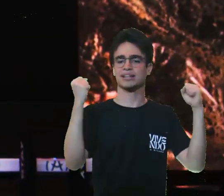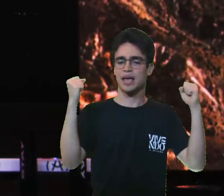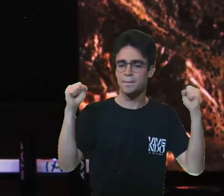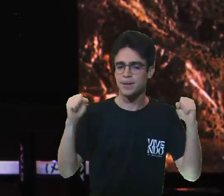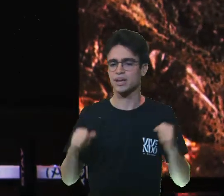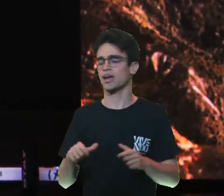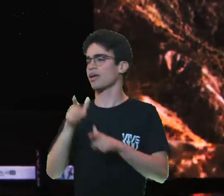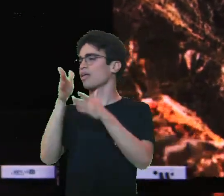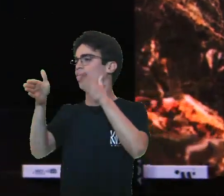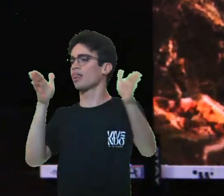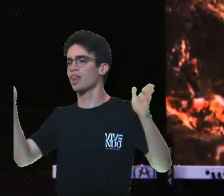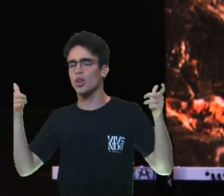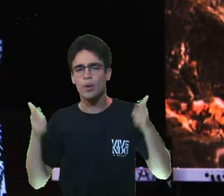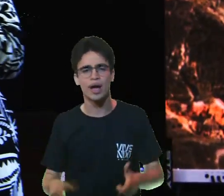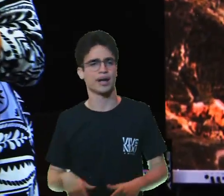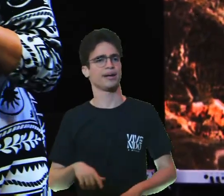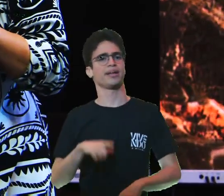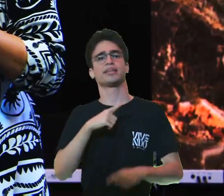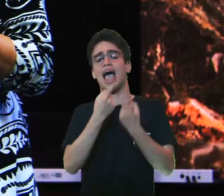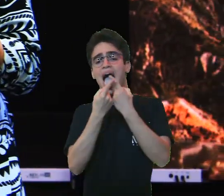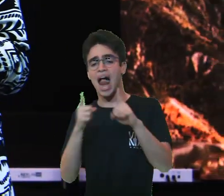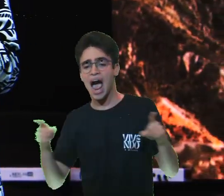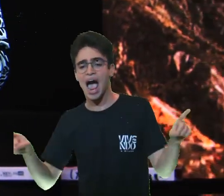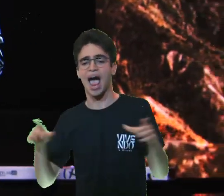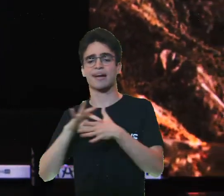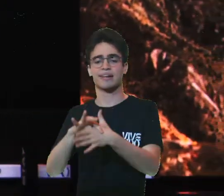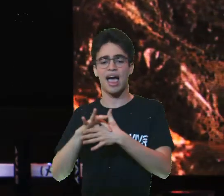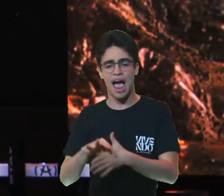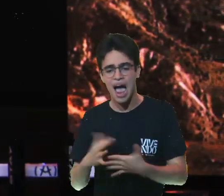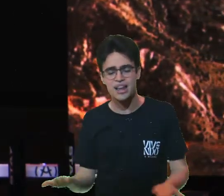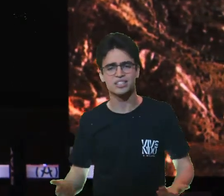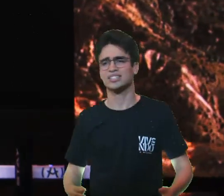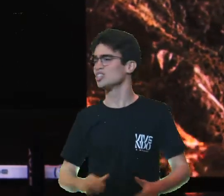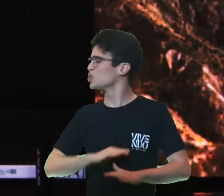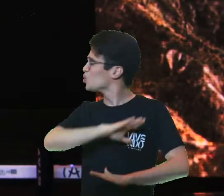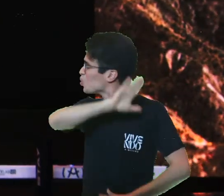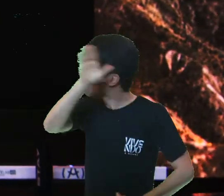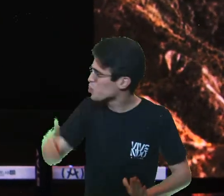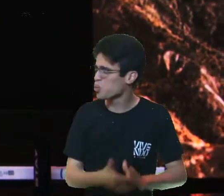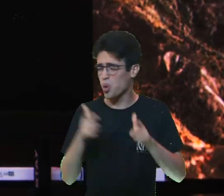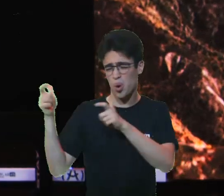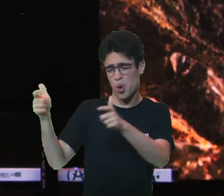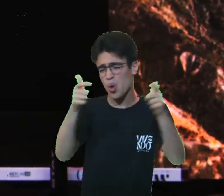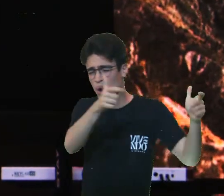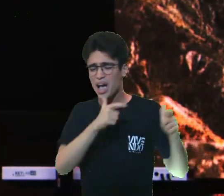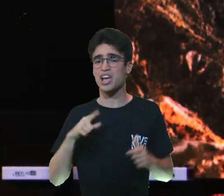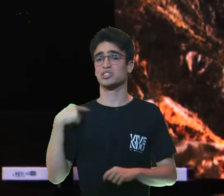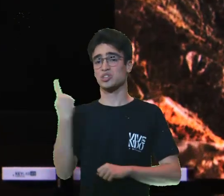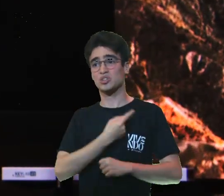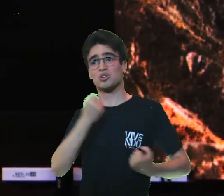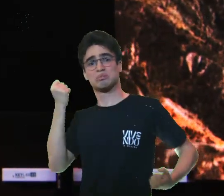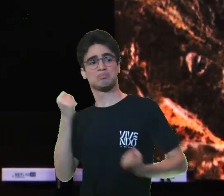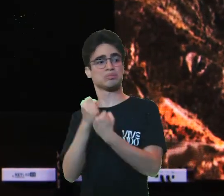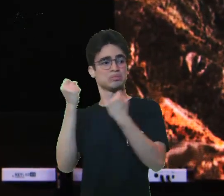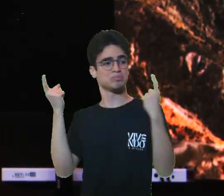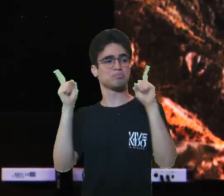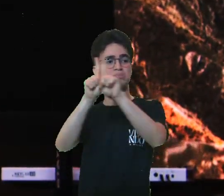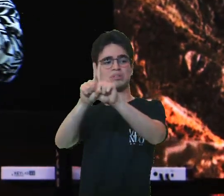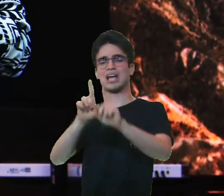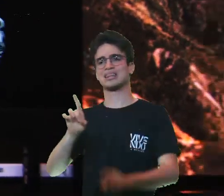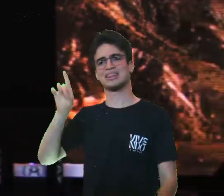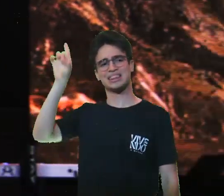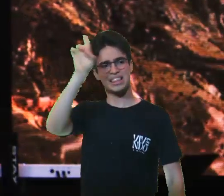que passamos, no açougue onde compramos carne. Nós somos cooperadores e isso é uma decisão